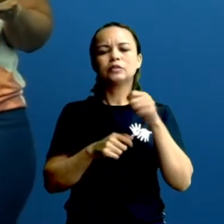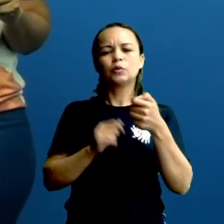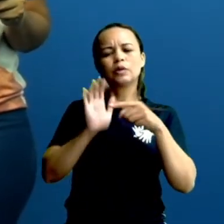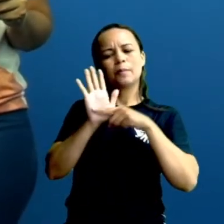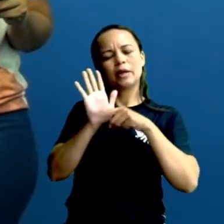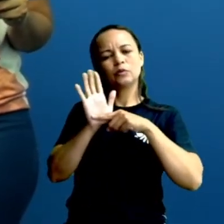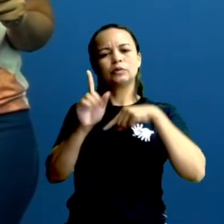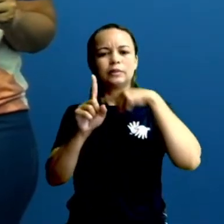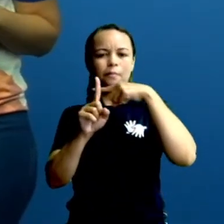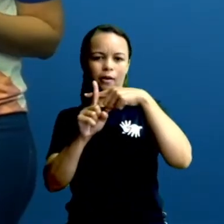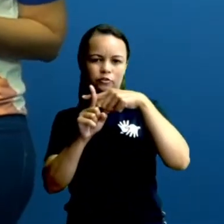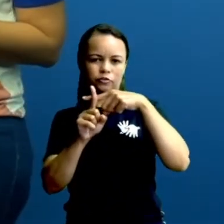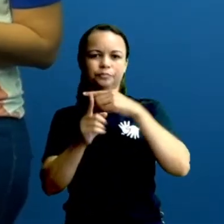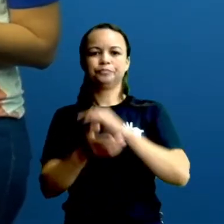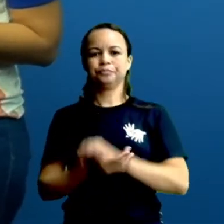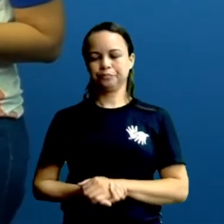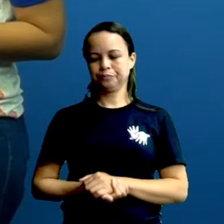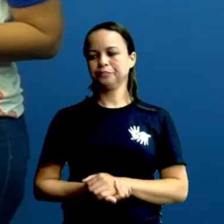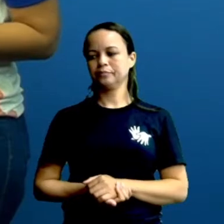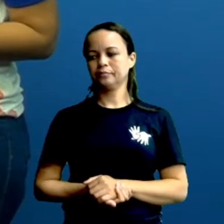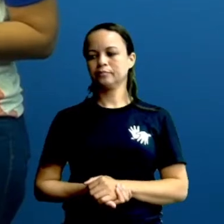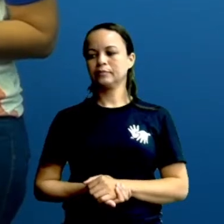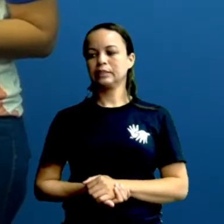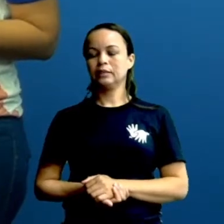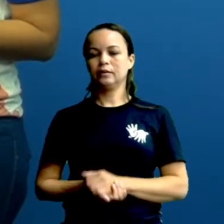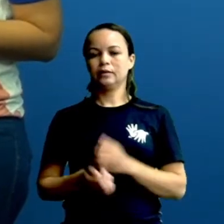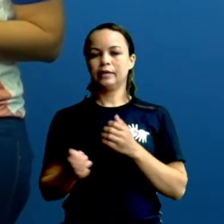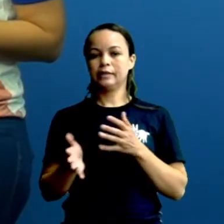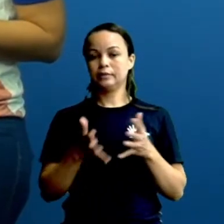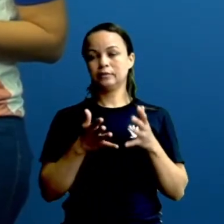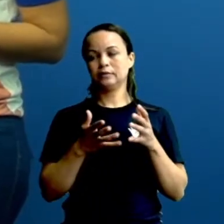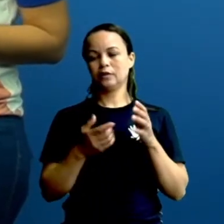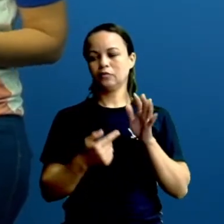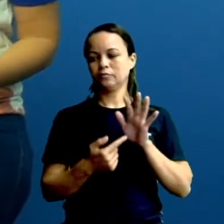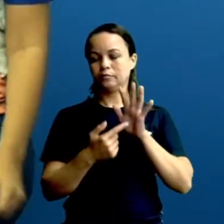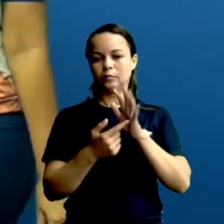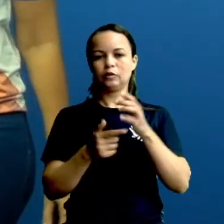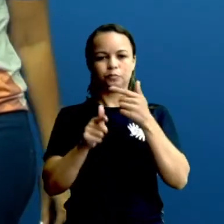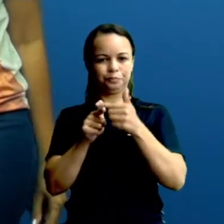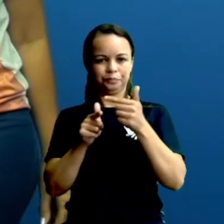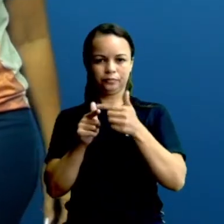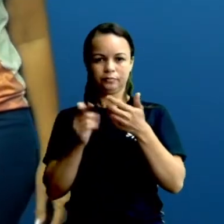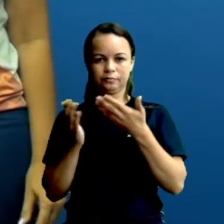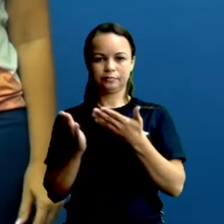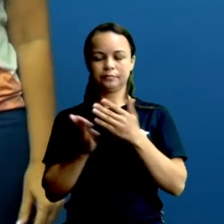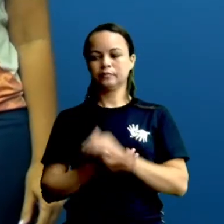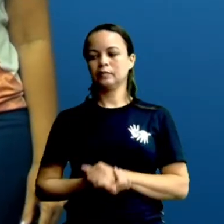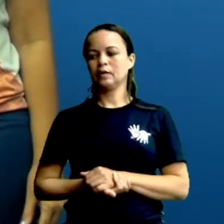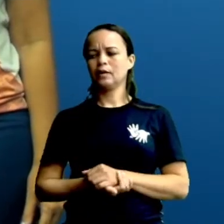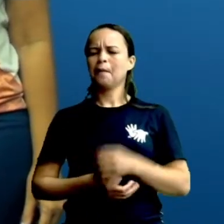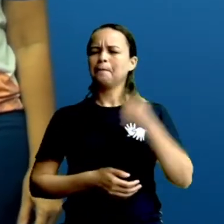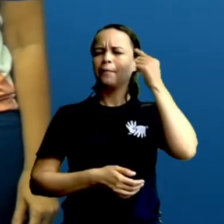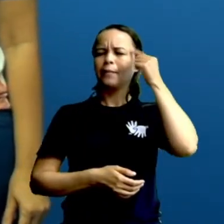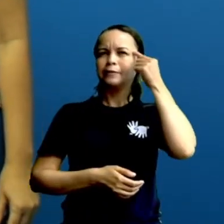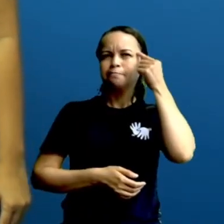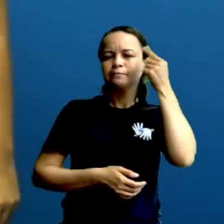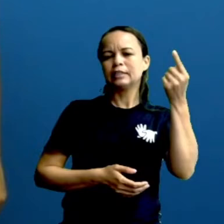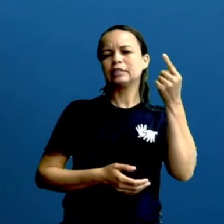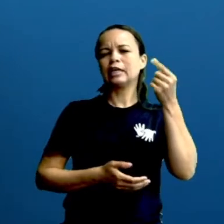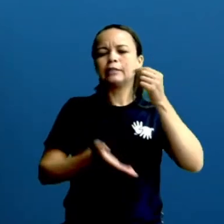menos e o sinalzinho de mais. Então, vamos para os nossos probleminhas. Pensando na ideia